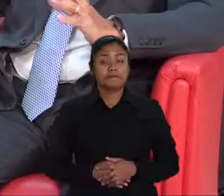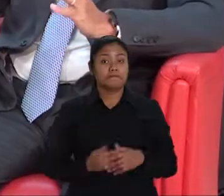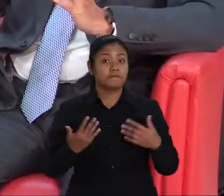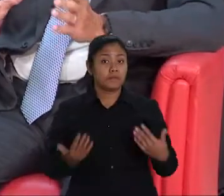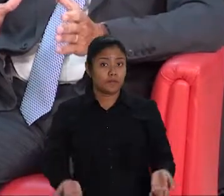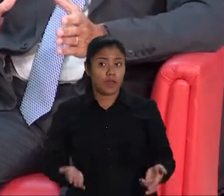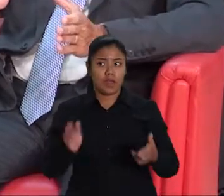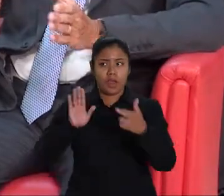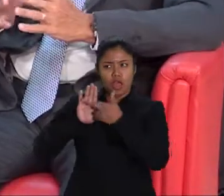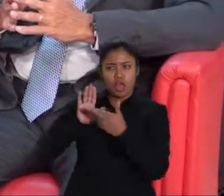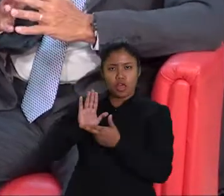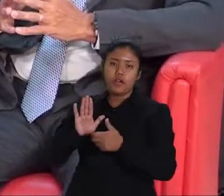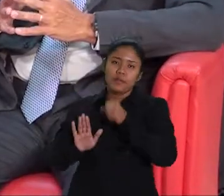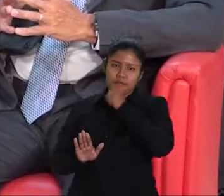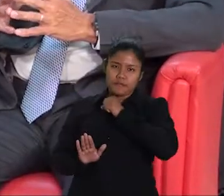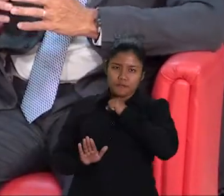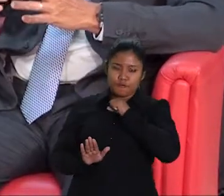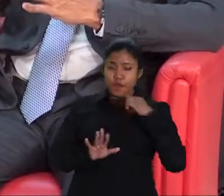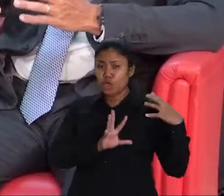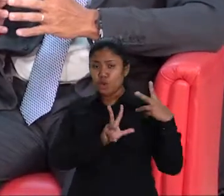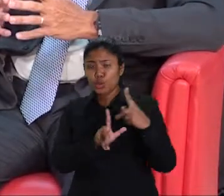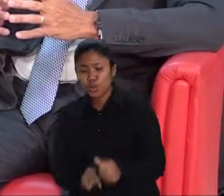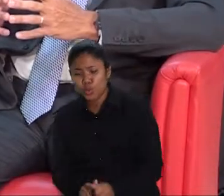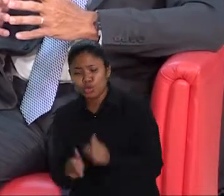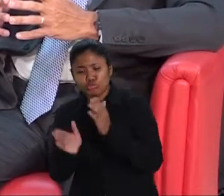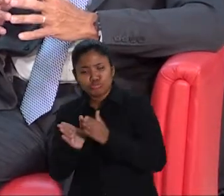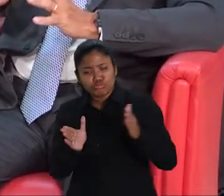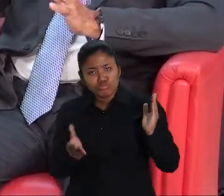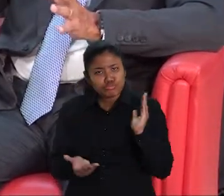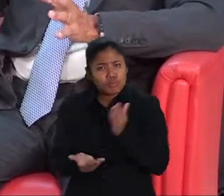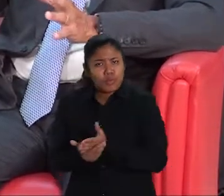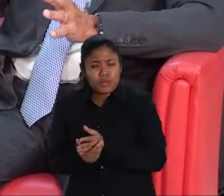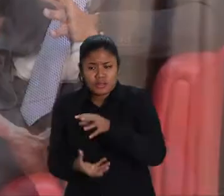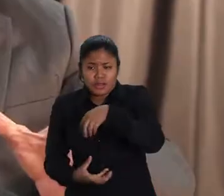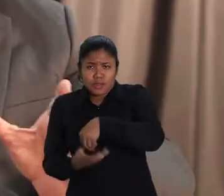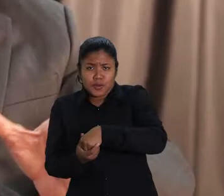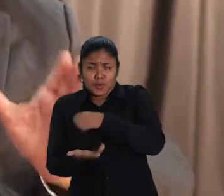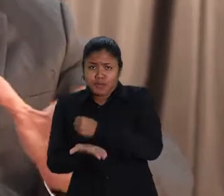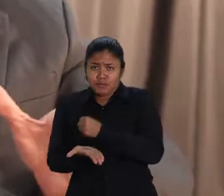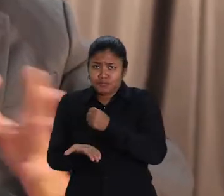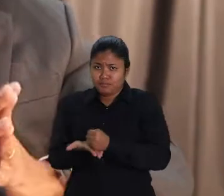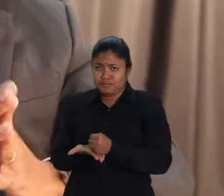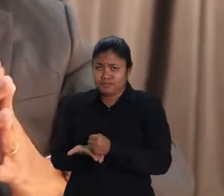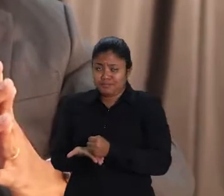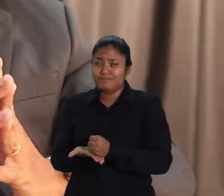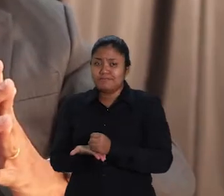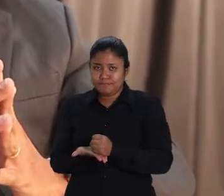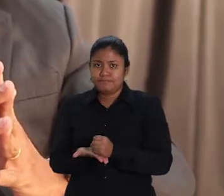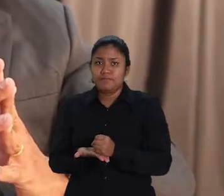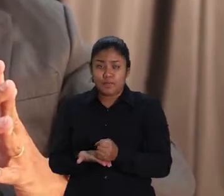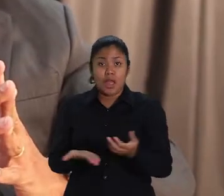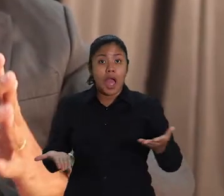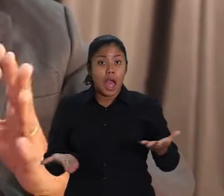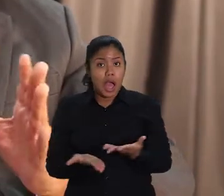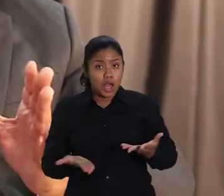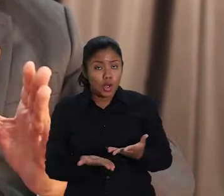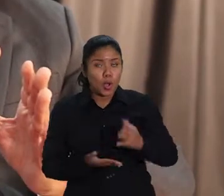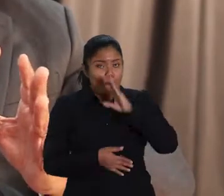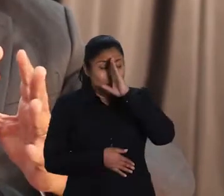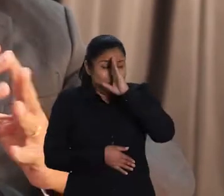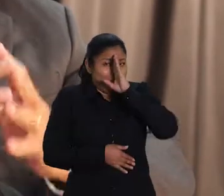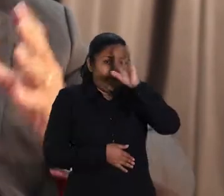a norma anterior determinava que toda a tramitação fosse no cartório de registo agora a apresentação